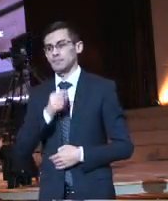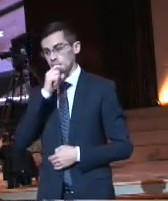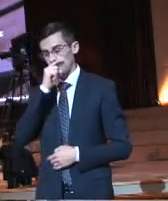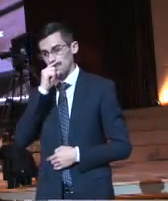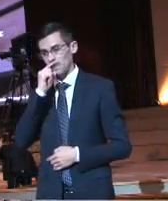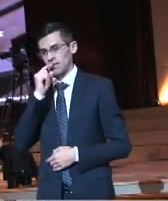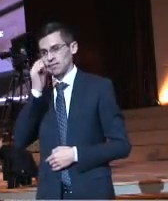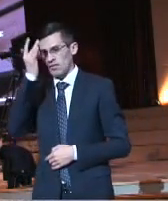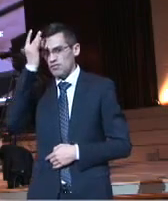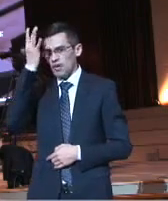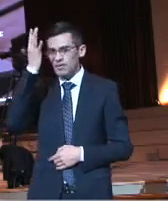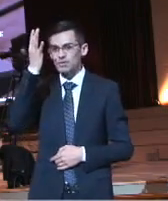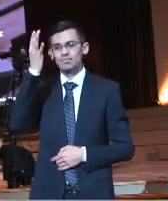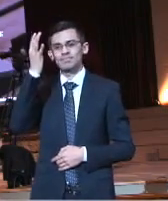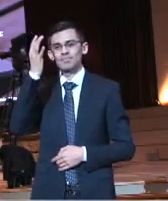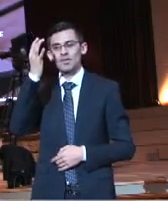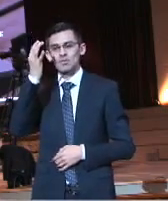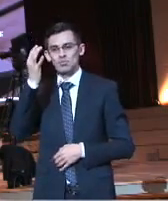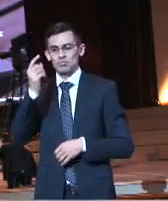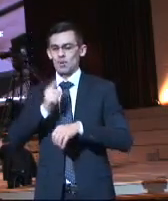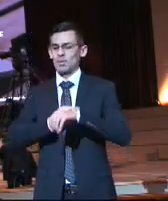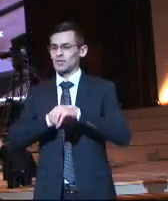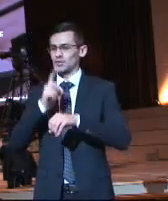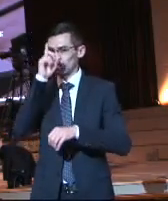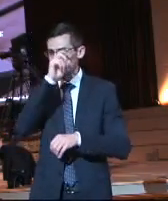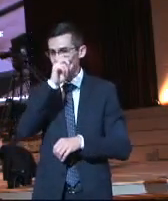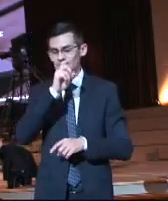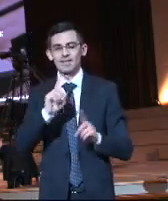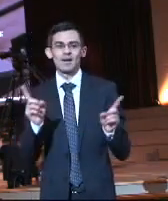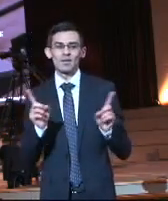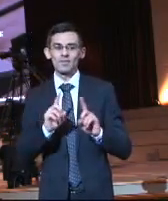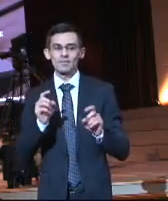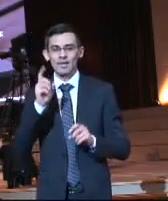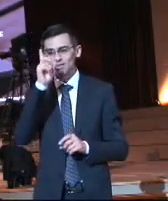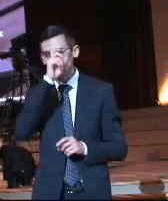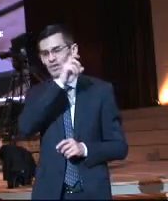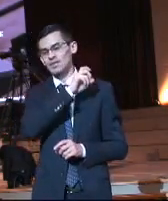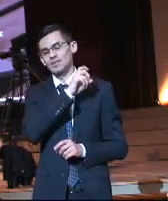Não é fácil passar por lutas.